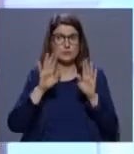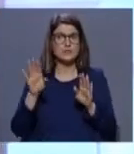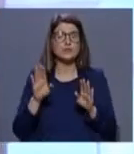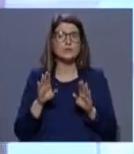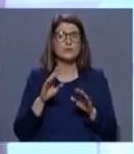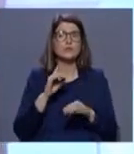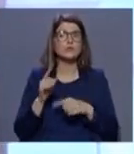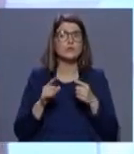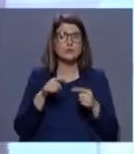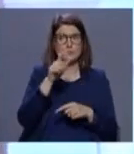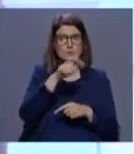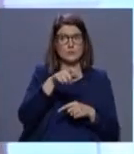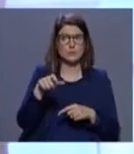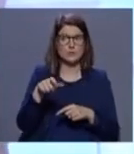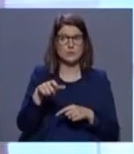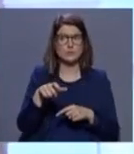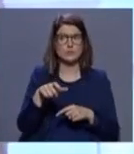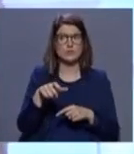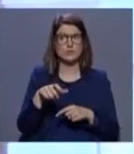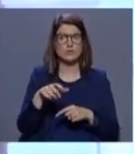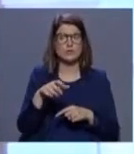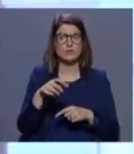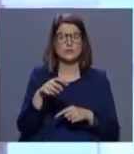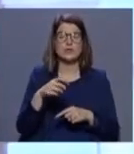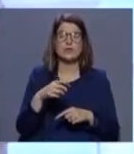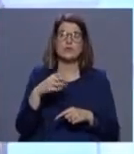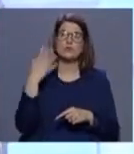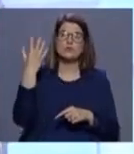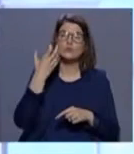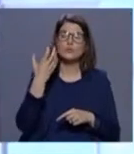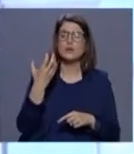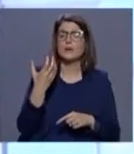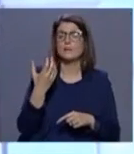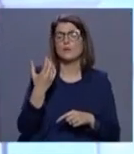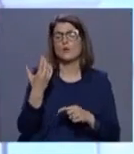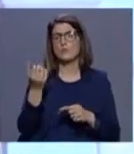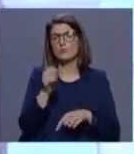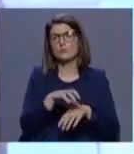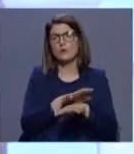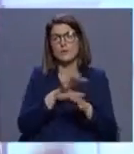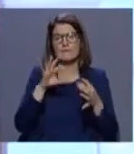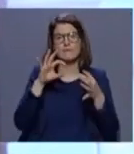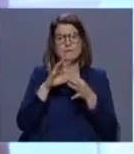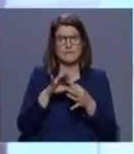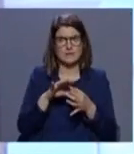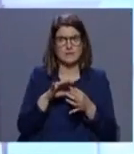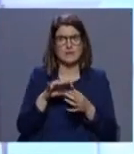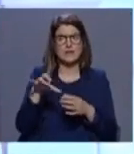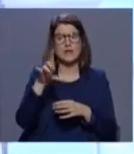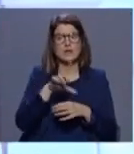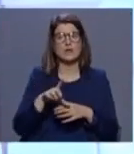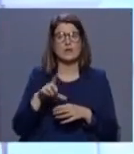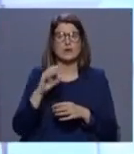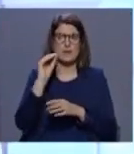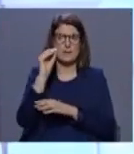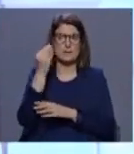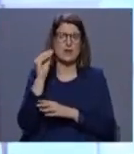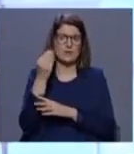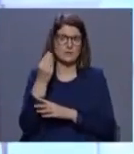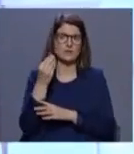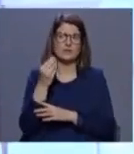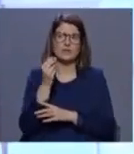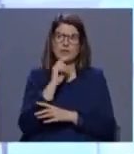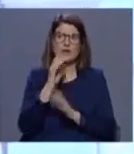que são de pessoas que estavam cultural ou emocionalmente ligadas à Cerâmica da Lagoa e a tudo o seu imaginário, que também se